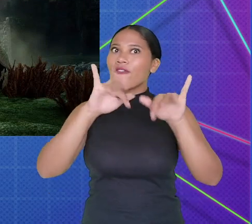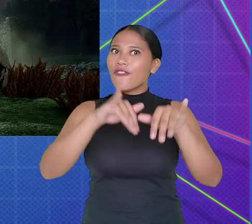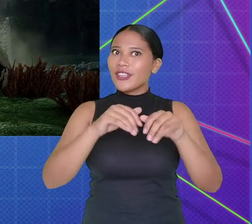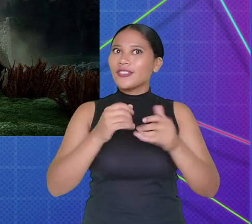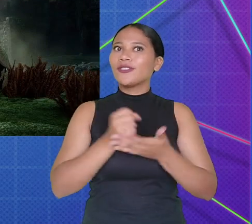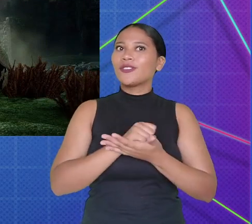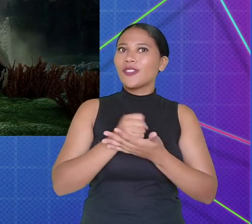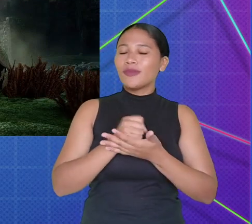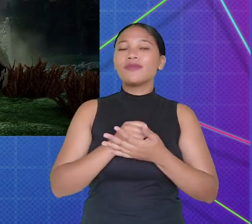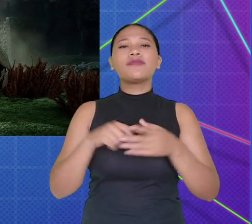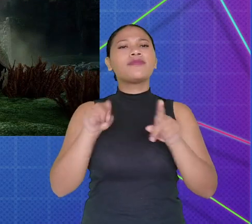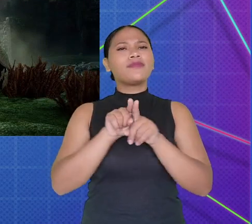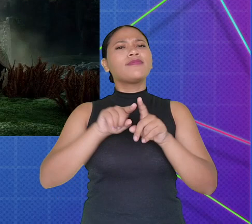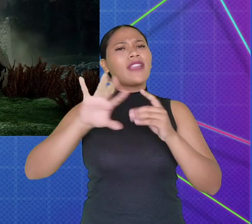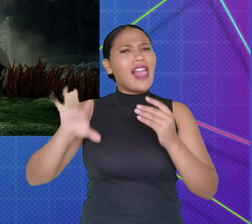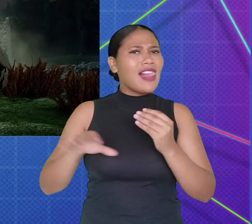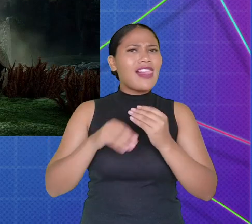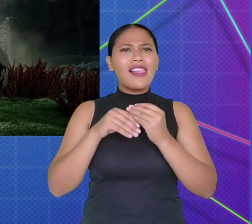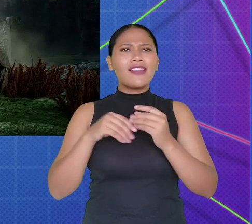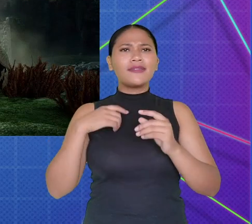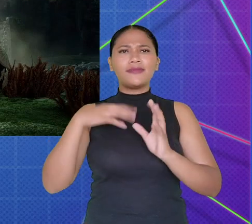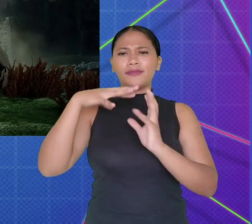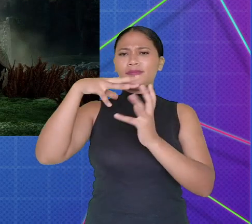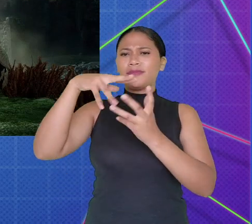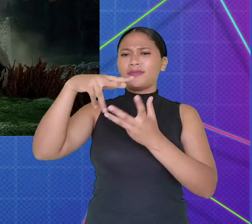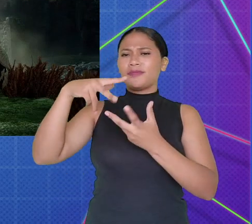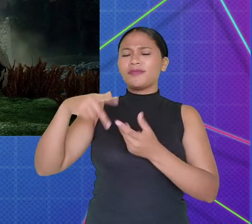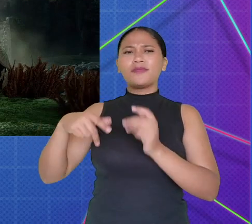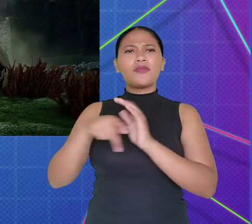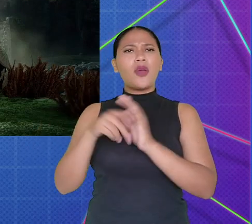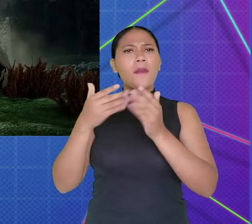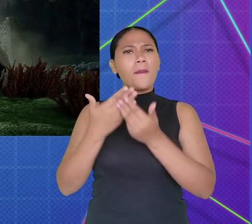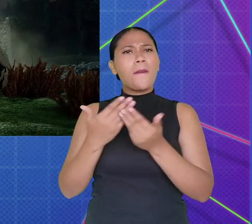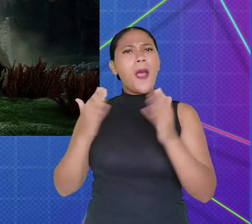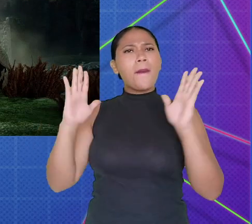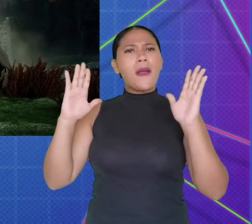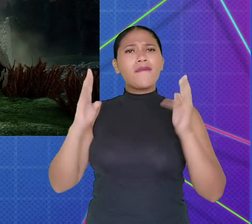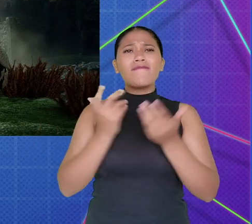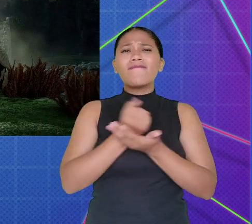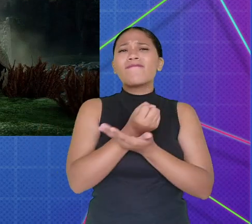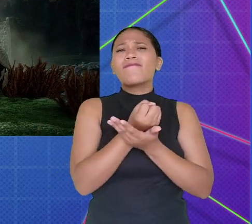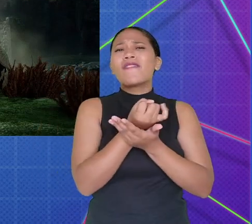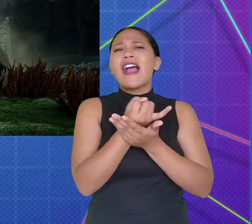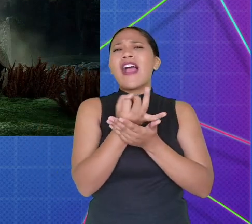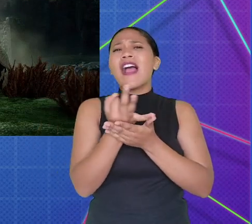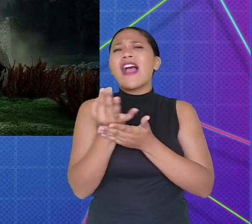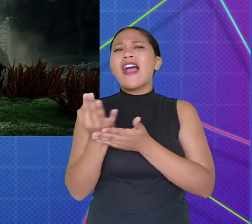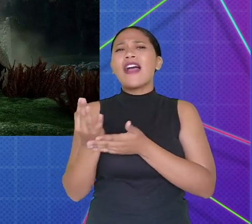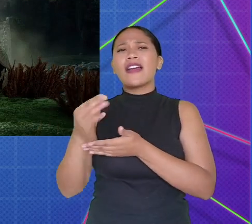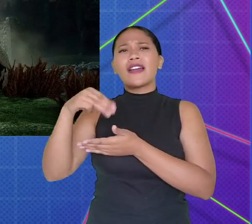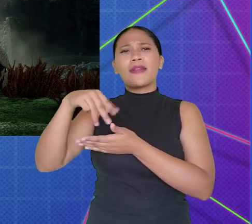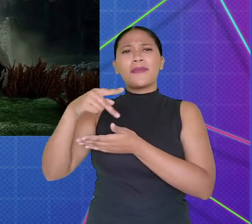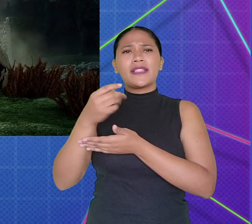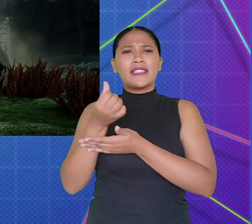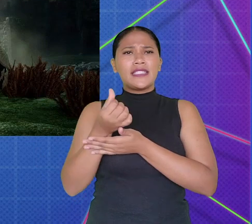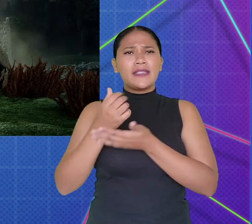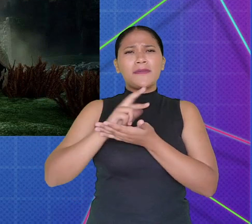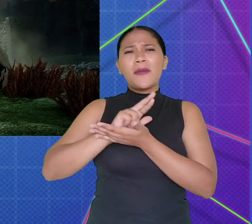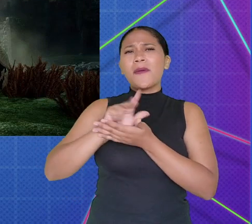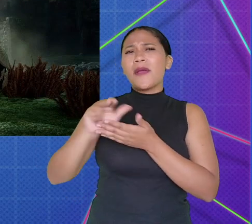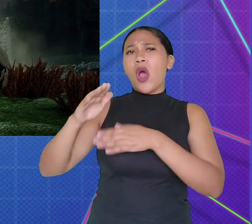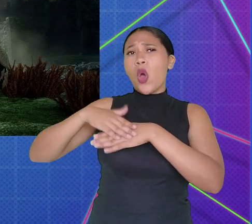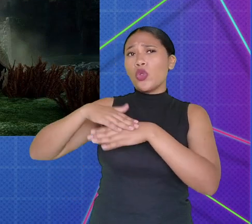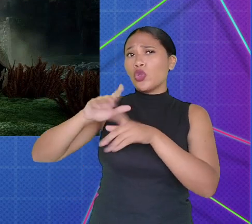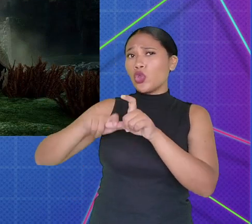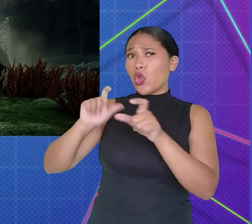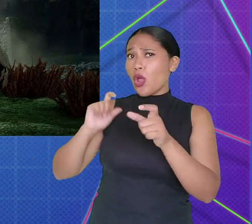resultado final do jogo. Além disso, o jogo apresenta um mundo aberto com diversos personagens não jogáveis que agem de forma